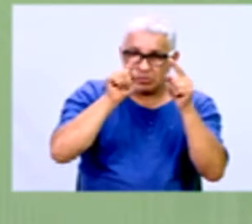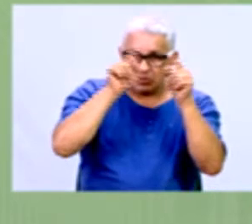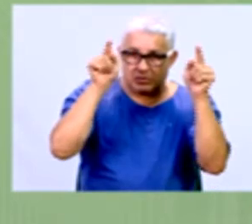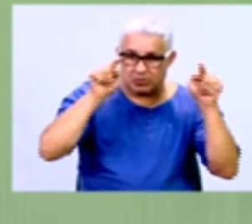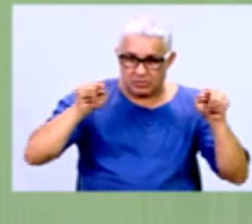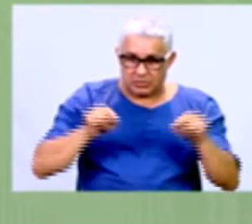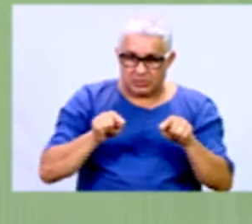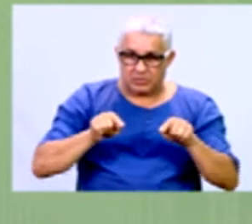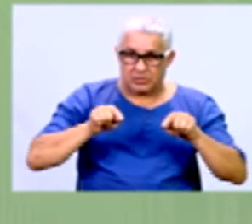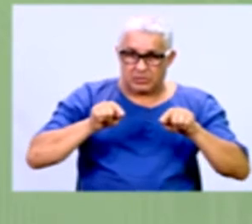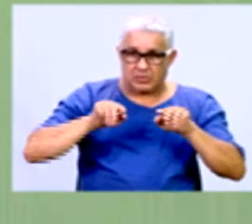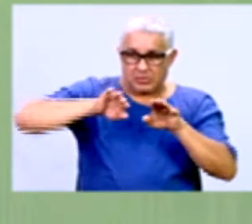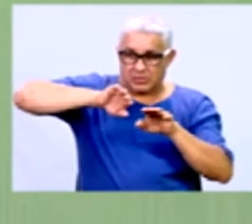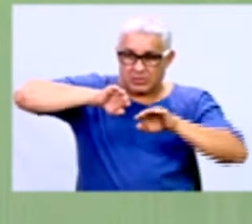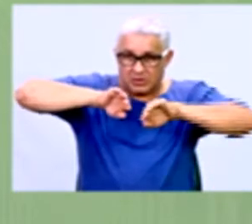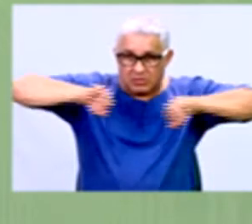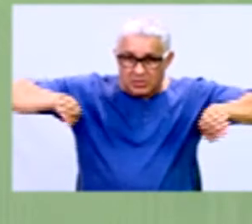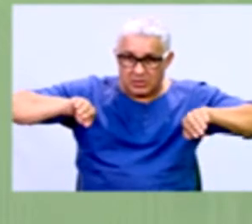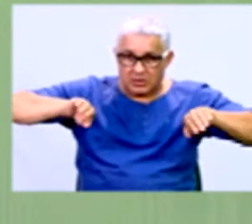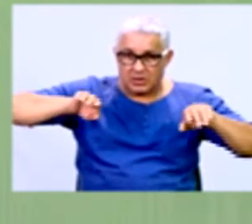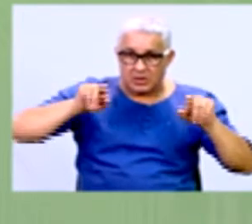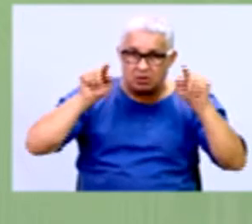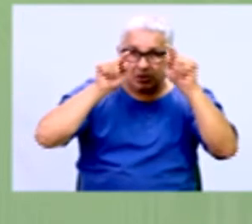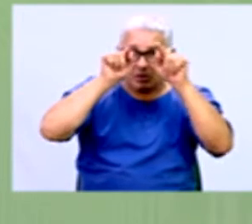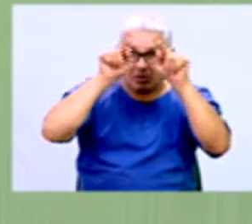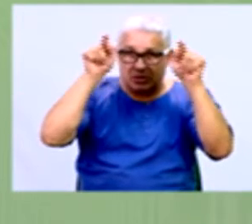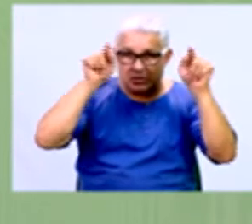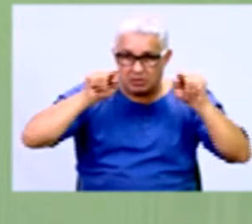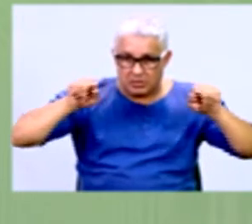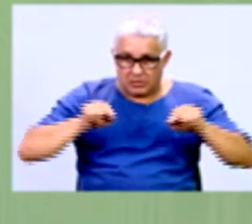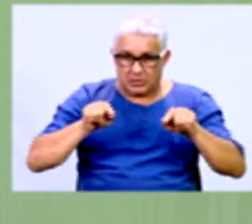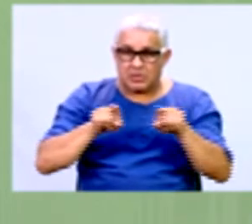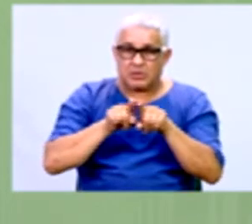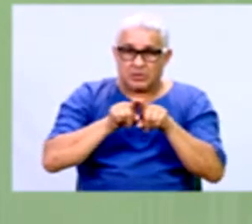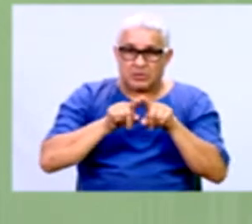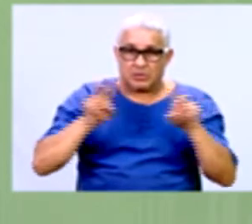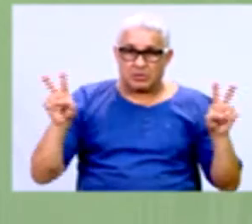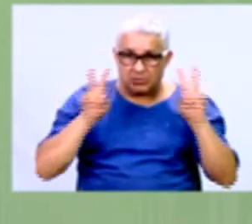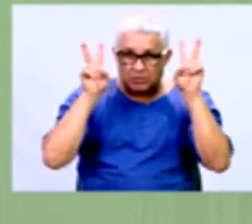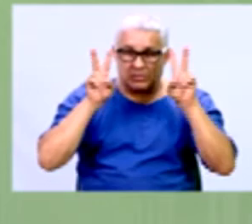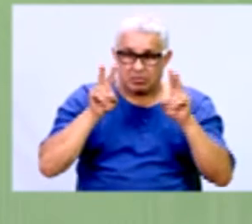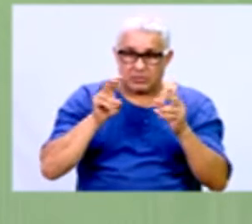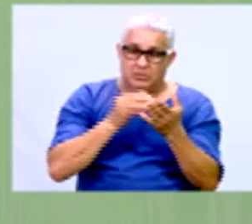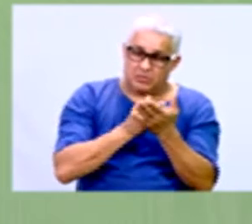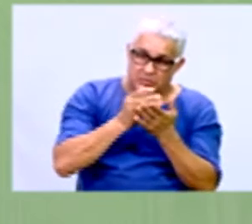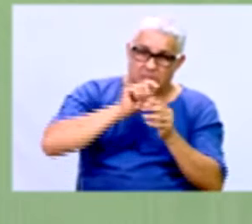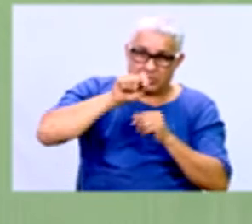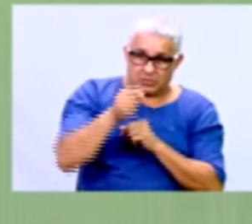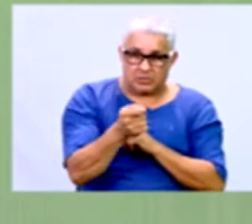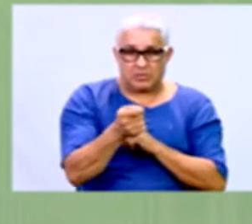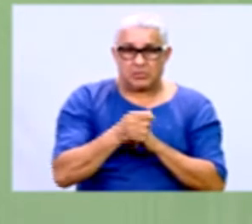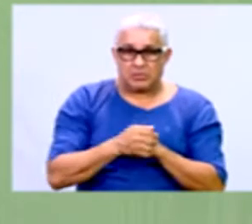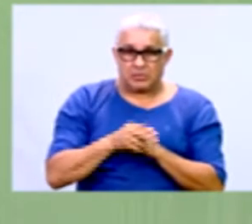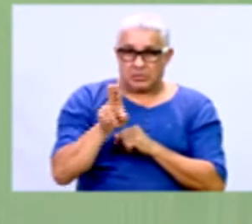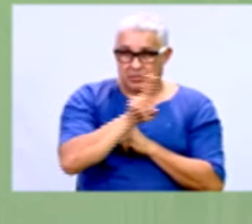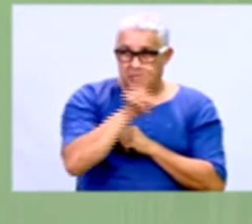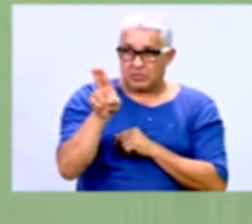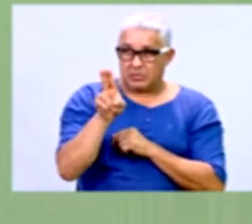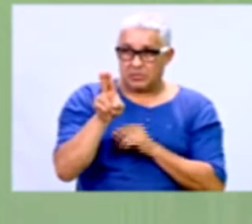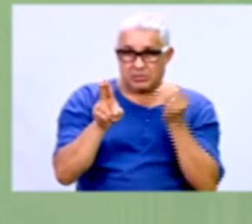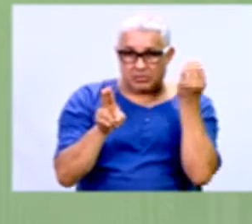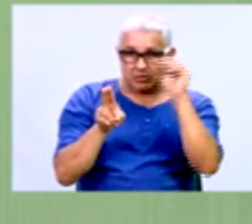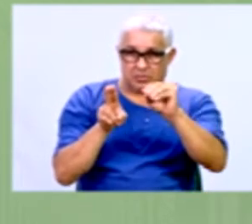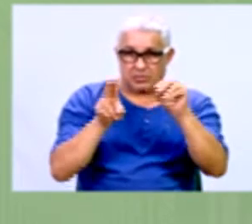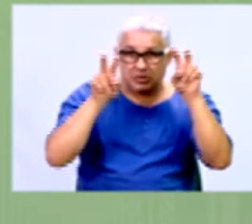uma chave e um valor, certo? Essa chave, inicialmente, que a gente colocou aí como nome, ela está